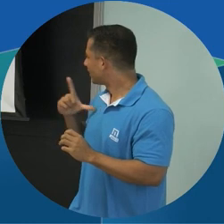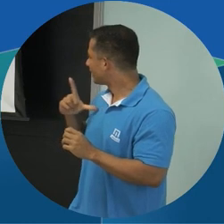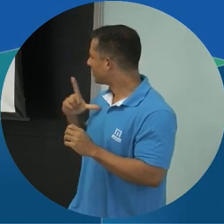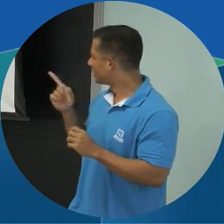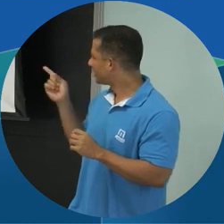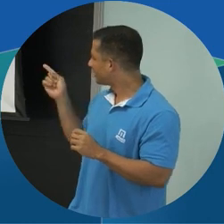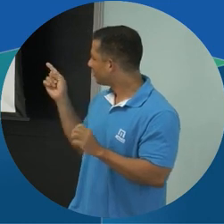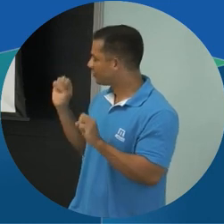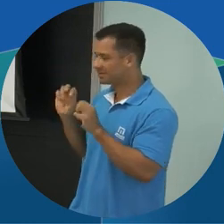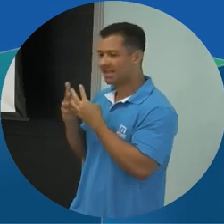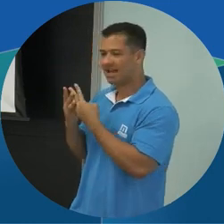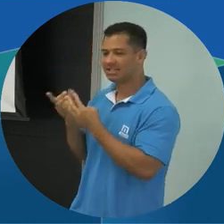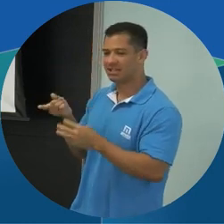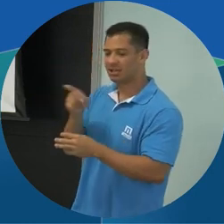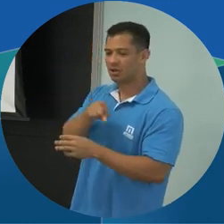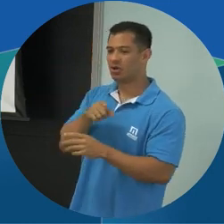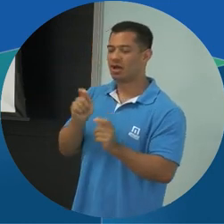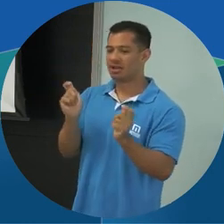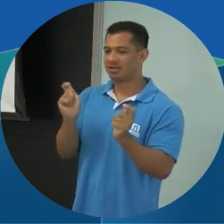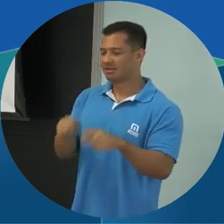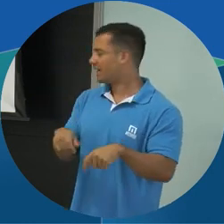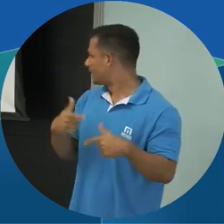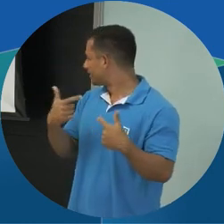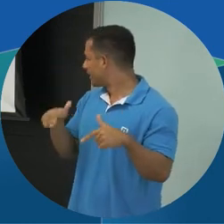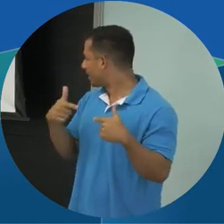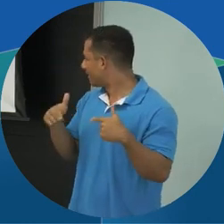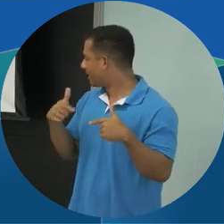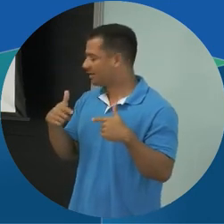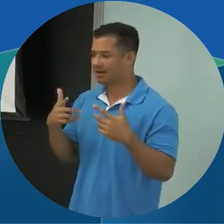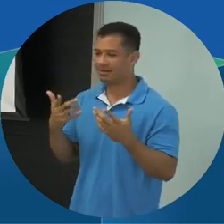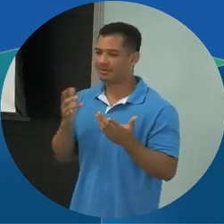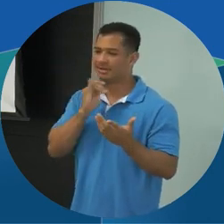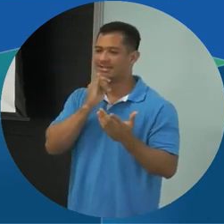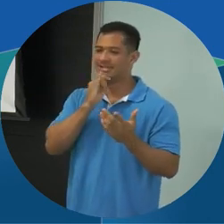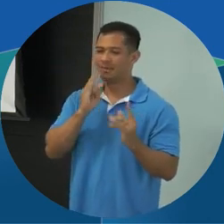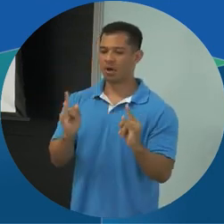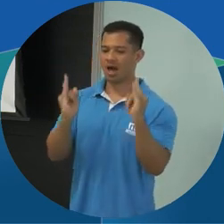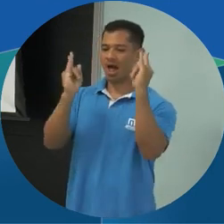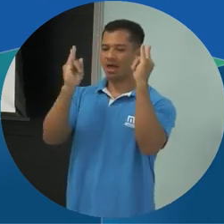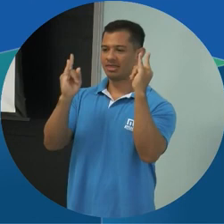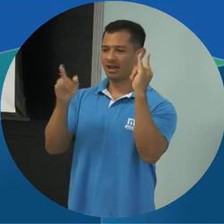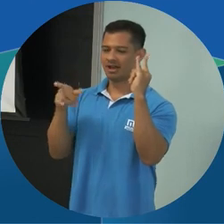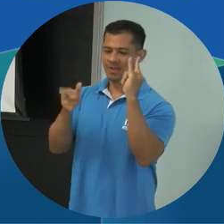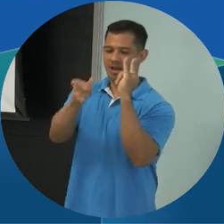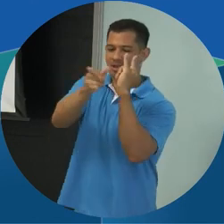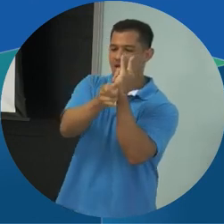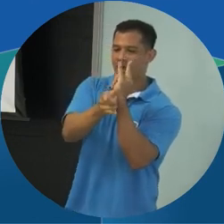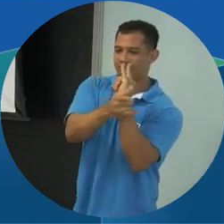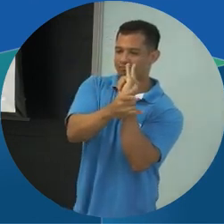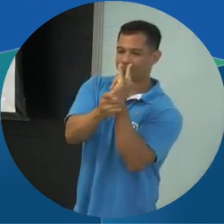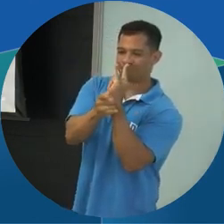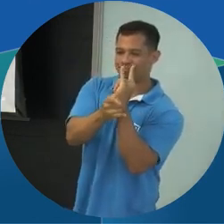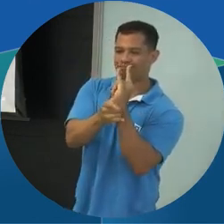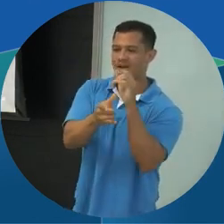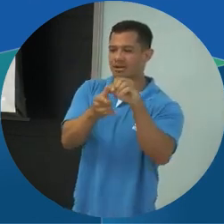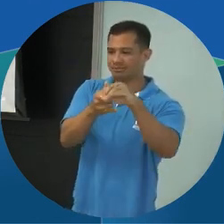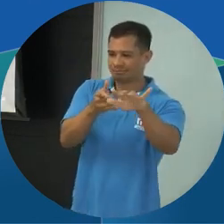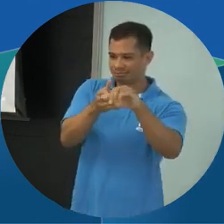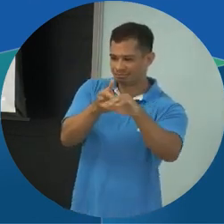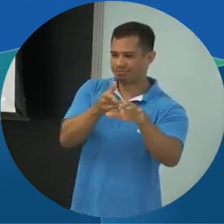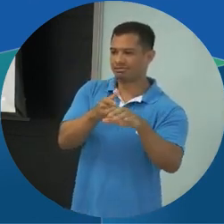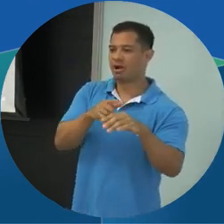você pode trabalhar com ele acoplado aqui numa plataforma de andaime, pode ser acoplado também numa plataforma